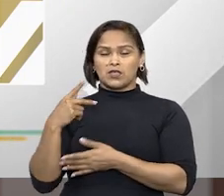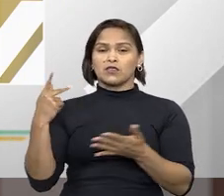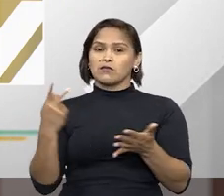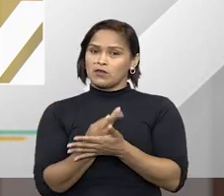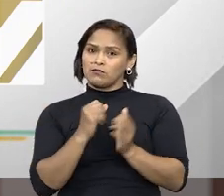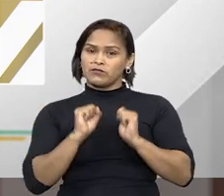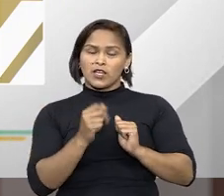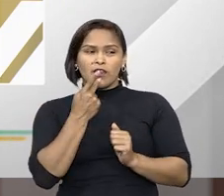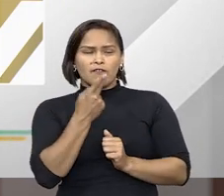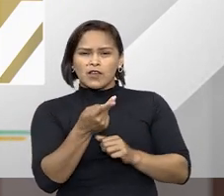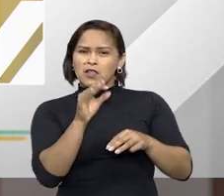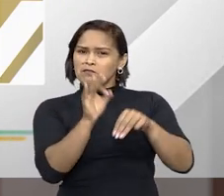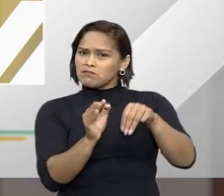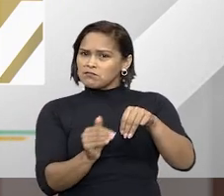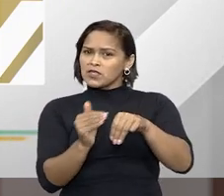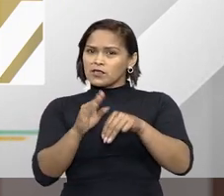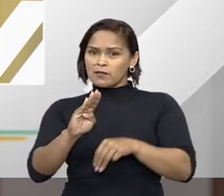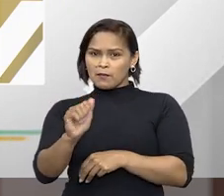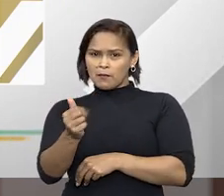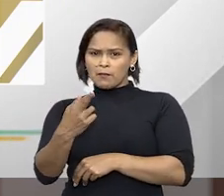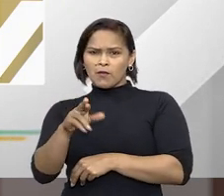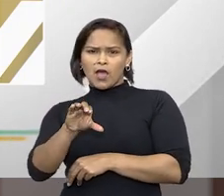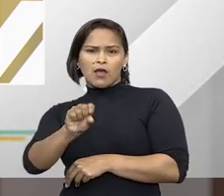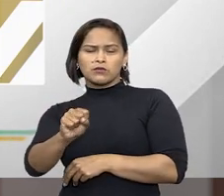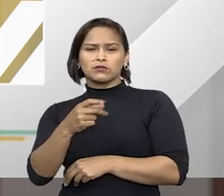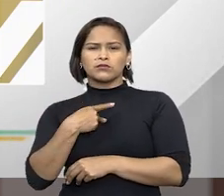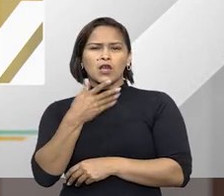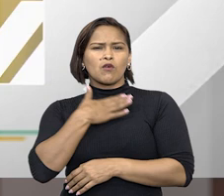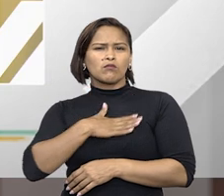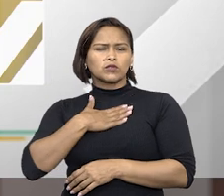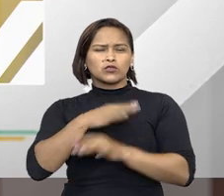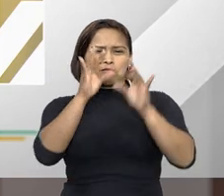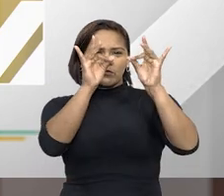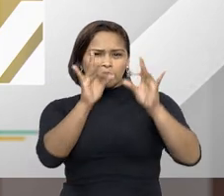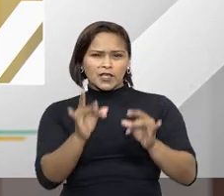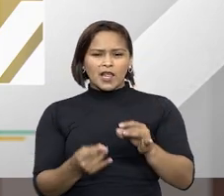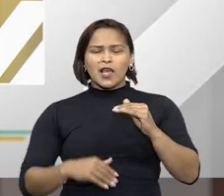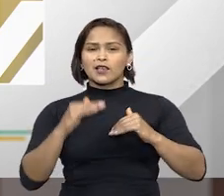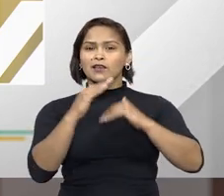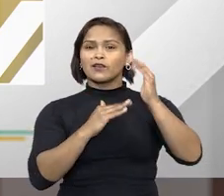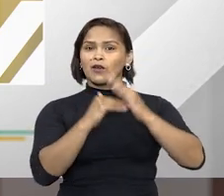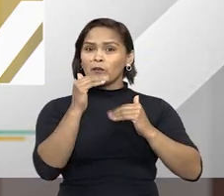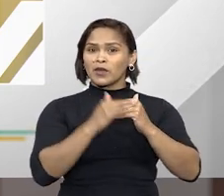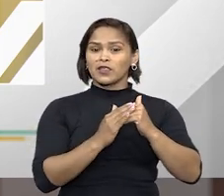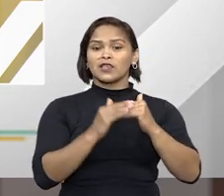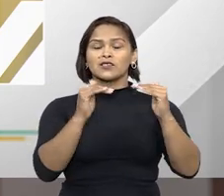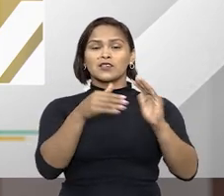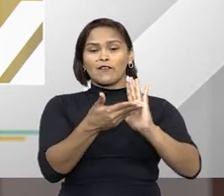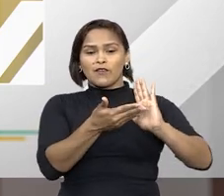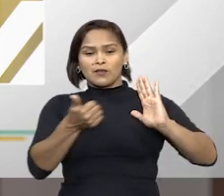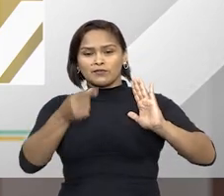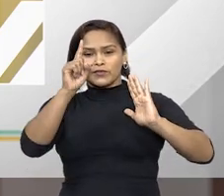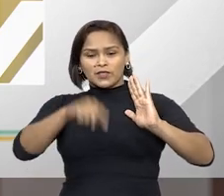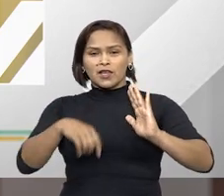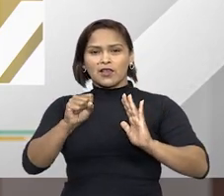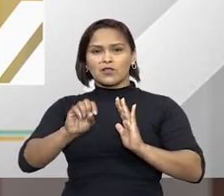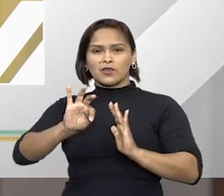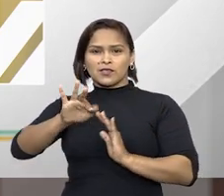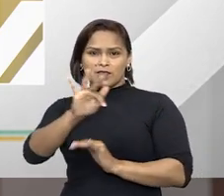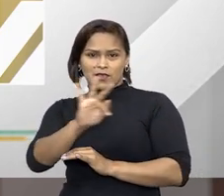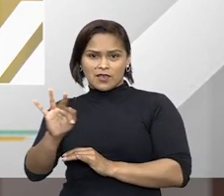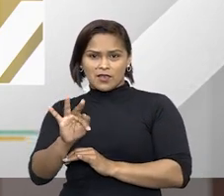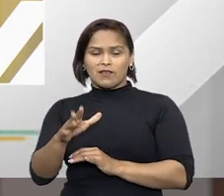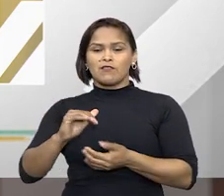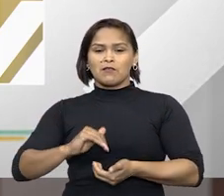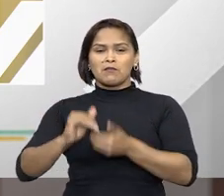Barros Monteiro, eu gostaria que o senhor detalhasse para a gente essa competência que foi extraída do Supremo Tribunal Federal pela Constituição, não é